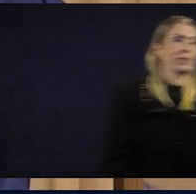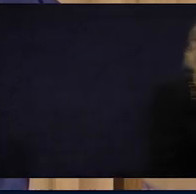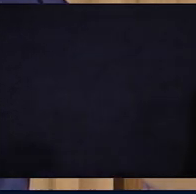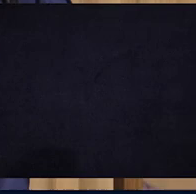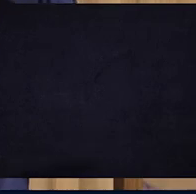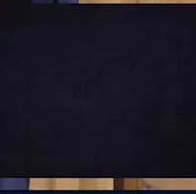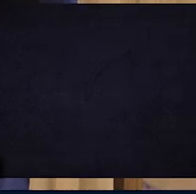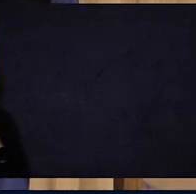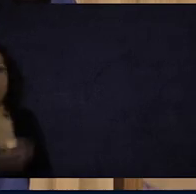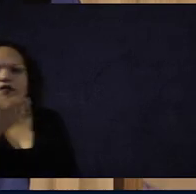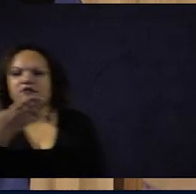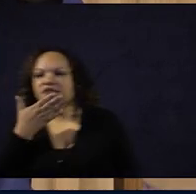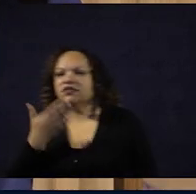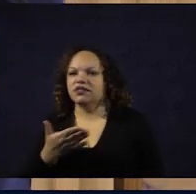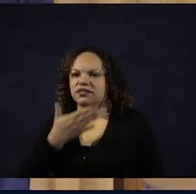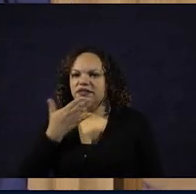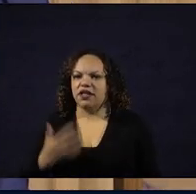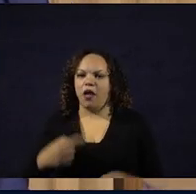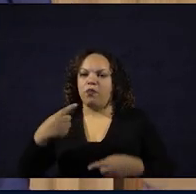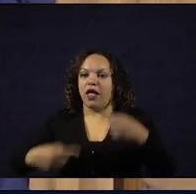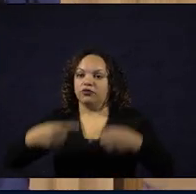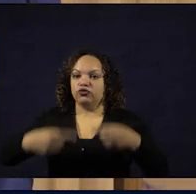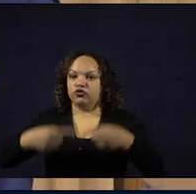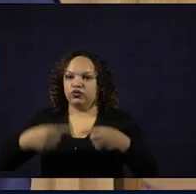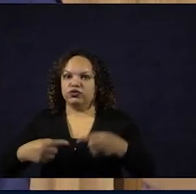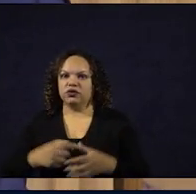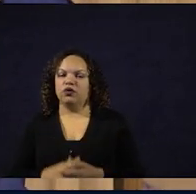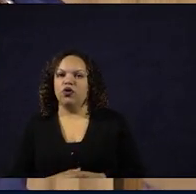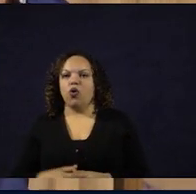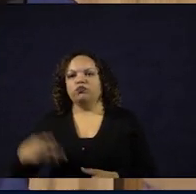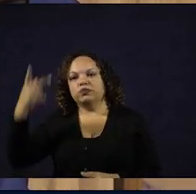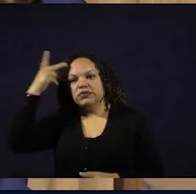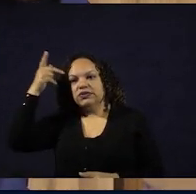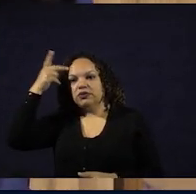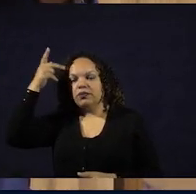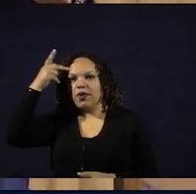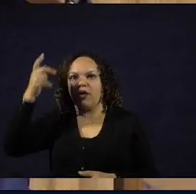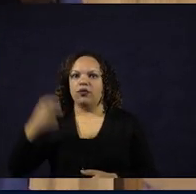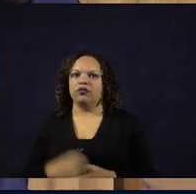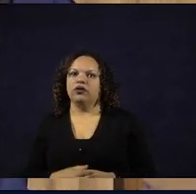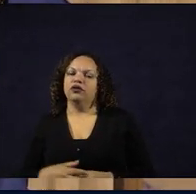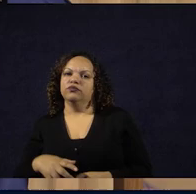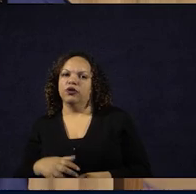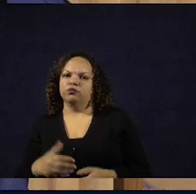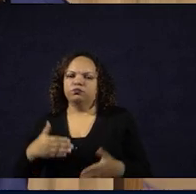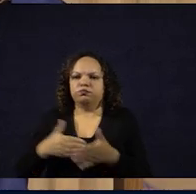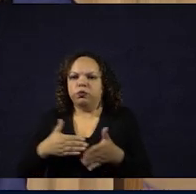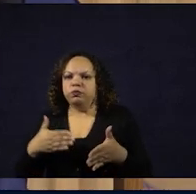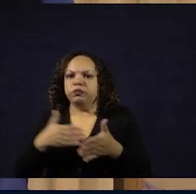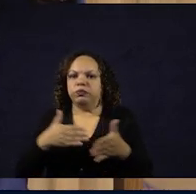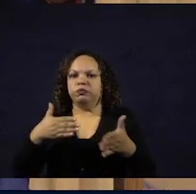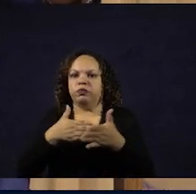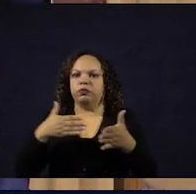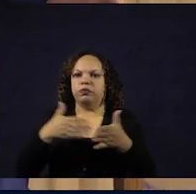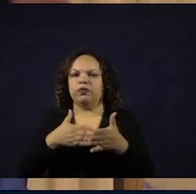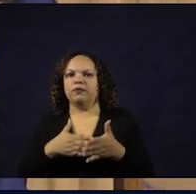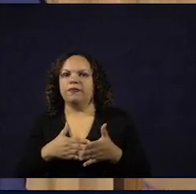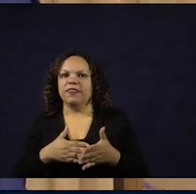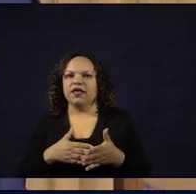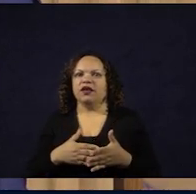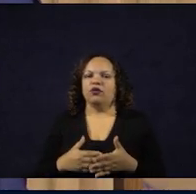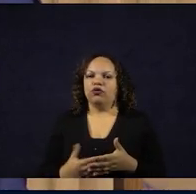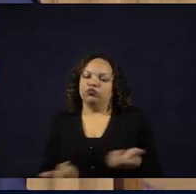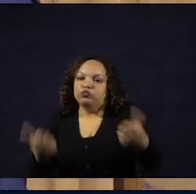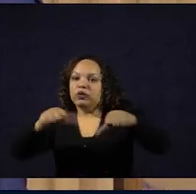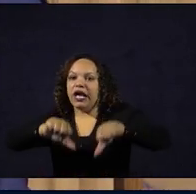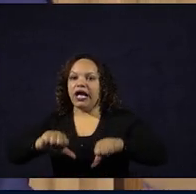vai facilitar a discussão do Iva então São Paulo por exemplo o estado de São Paulo que tinha muita resistência na criação do Iva na hora que a